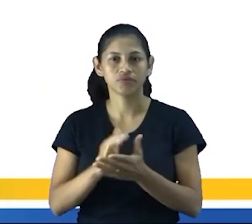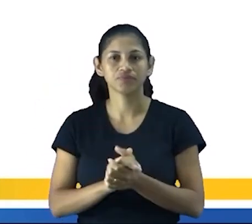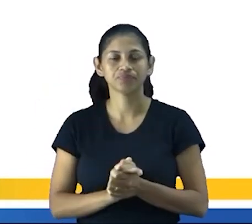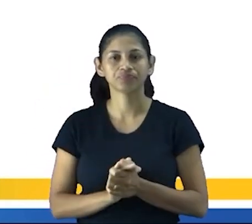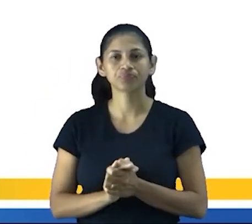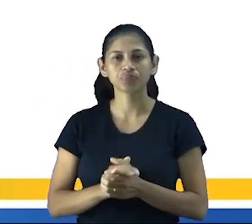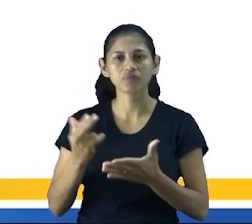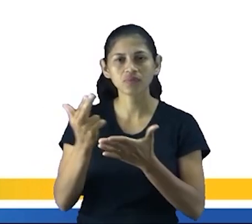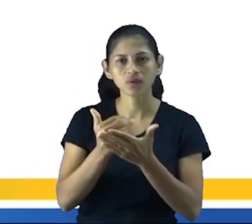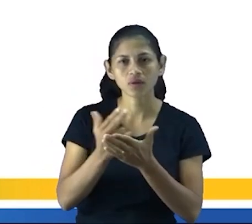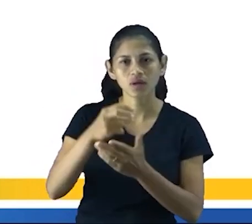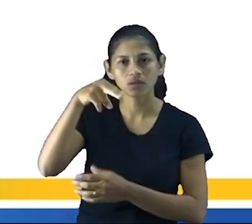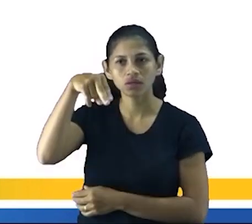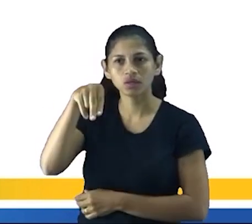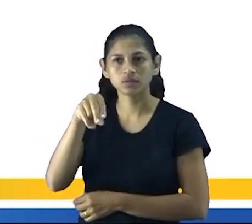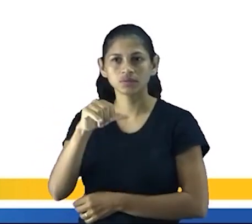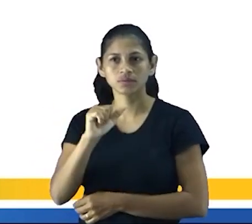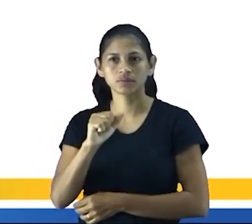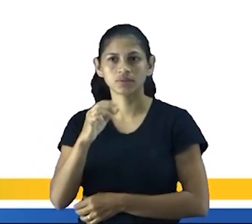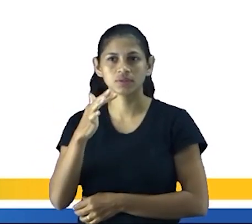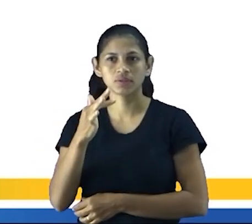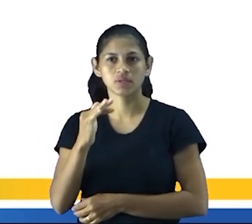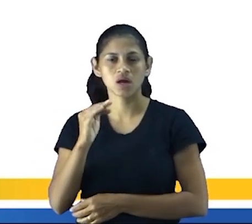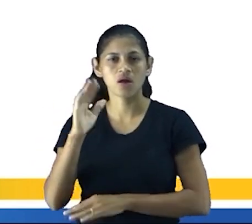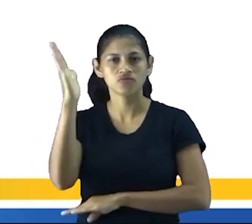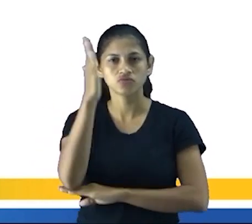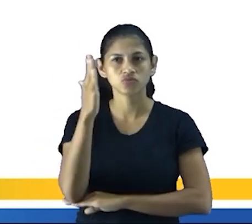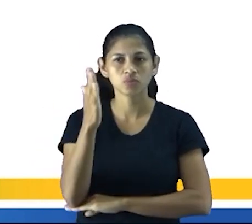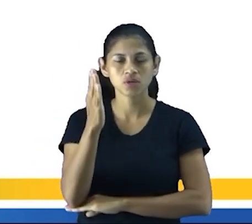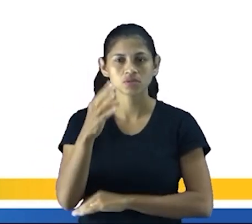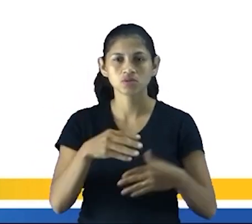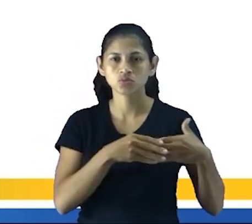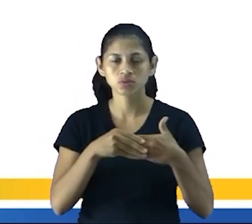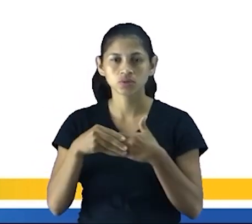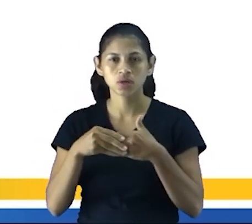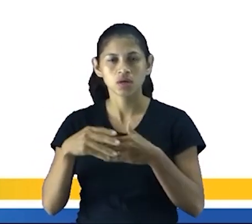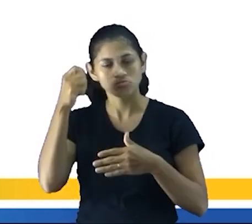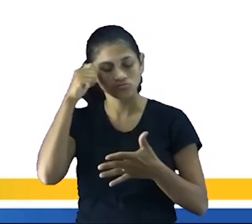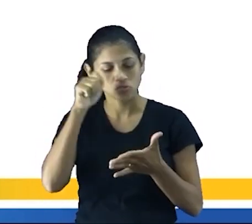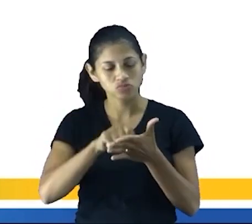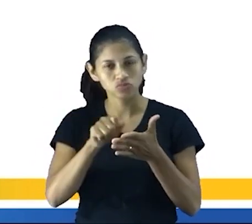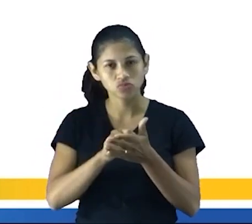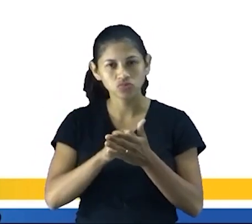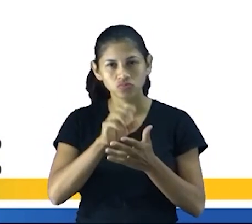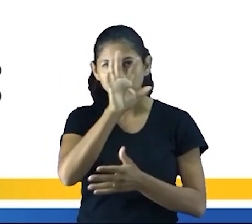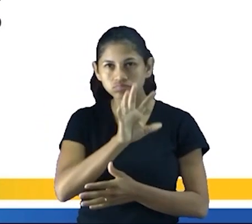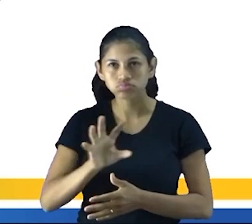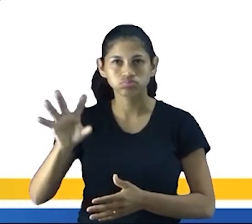traz 79 autores de várias regiões do Brasil, certo? Então vamos lá.